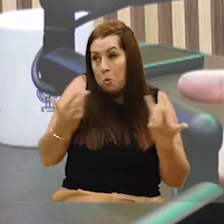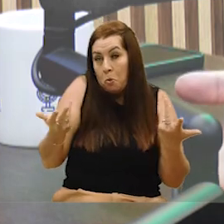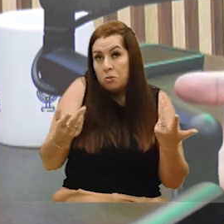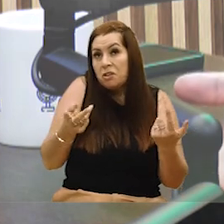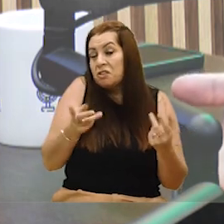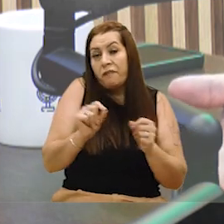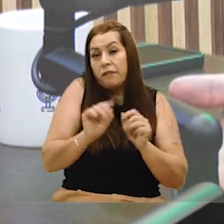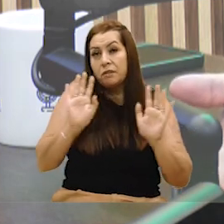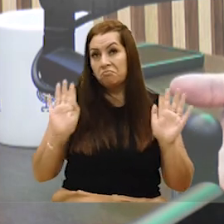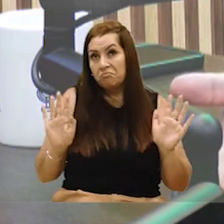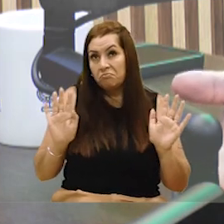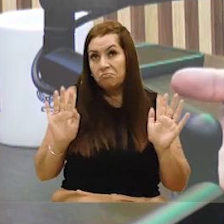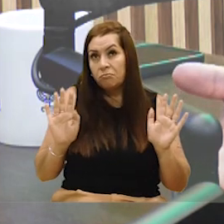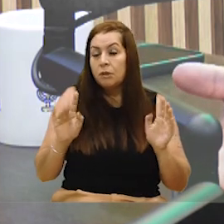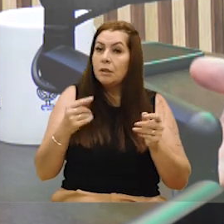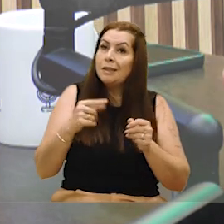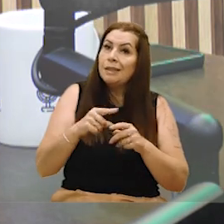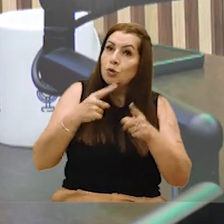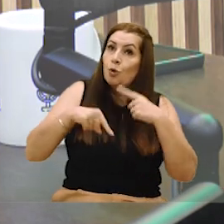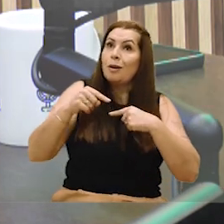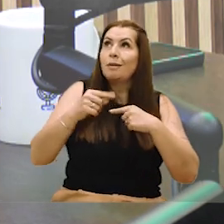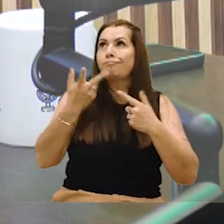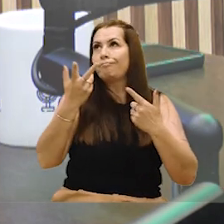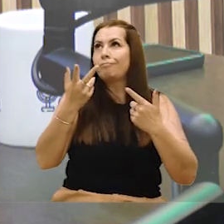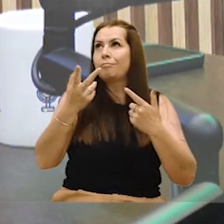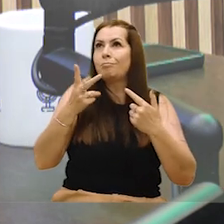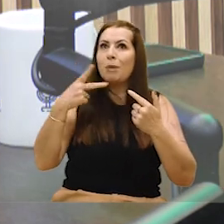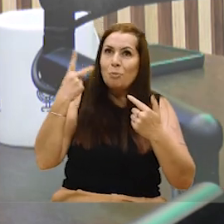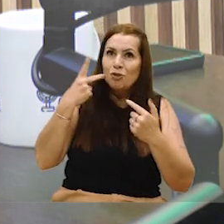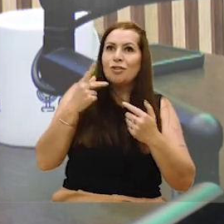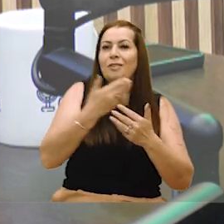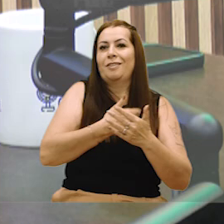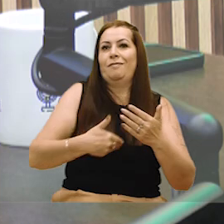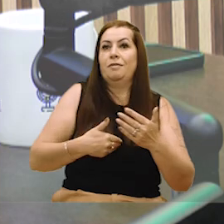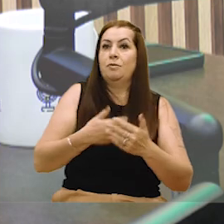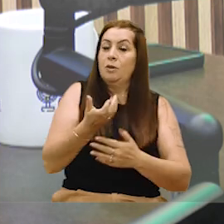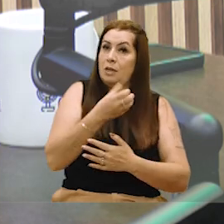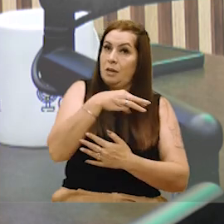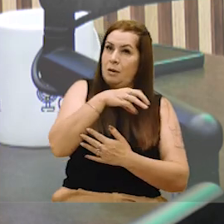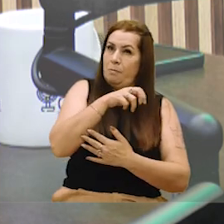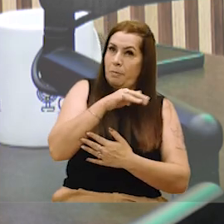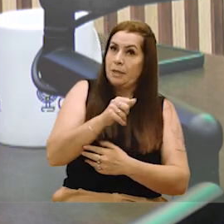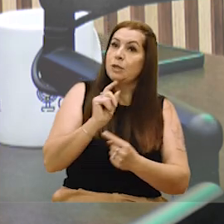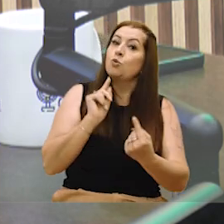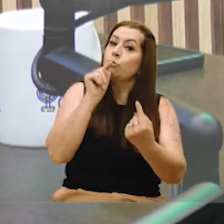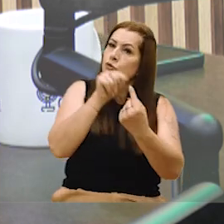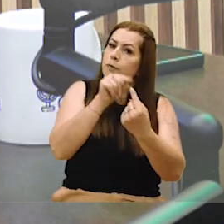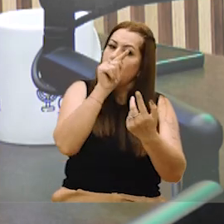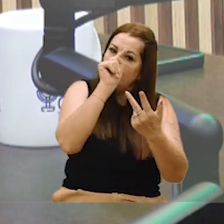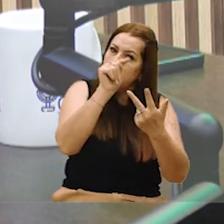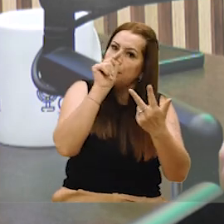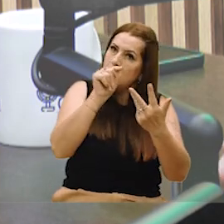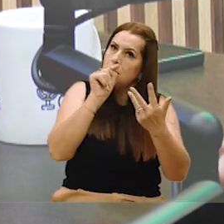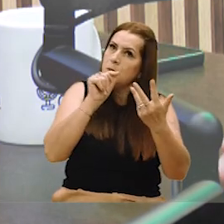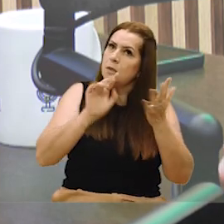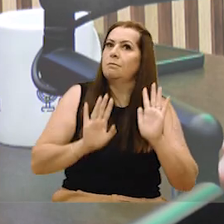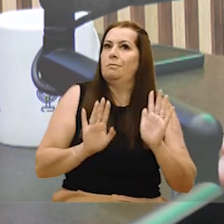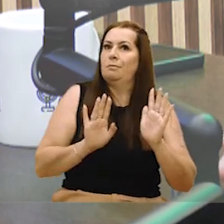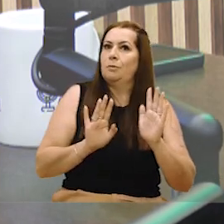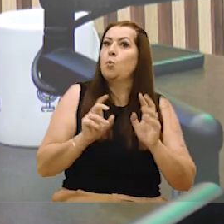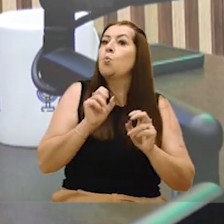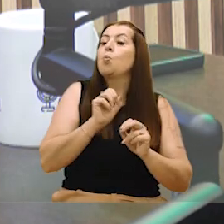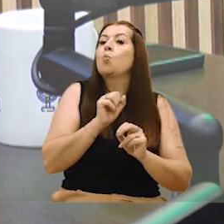só algo para dizer que está sendo feito. Então tem que se tornar uma política de governo. Nós queremos a Maesa com o intuito disso, daquilo, daquele